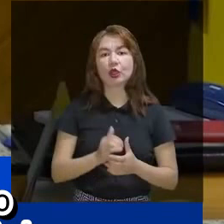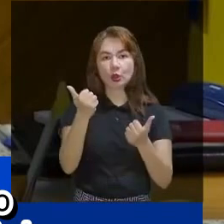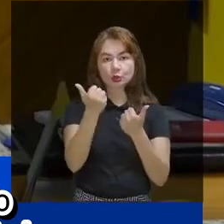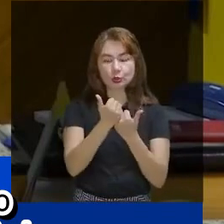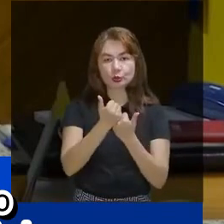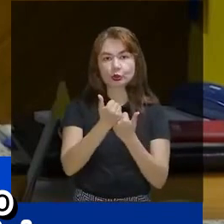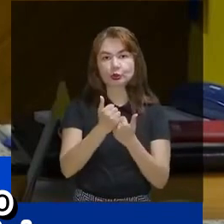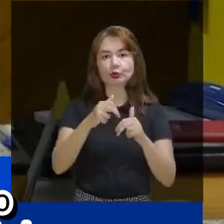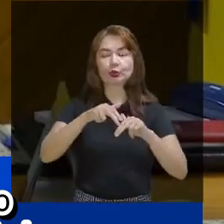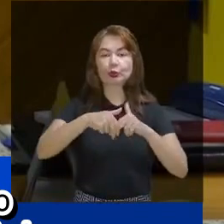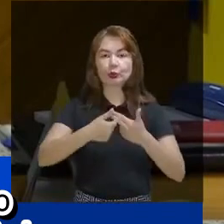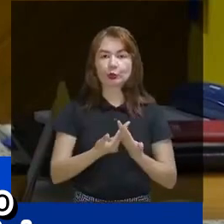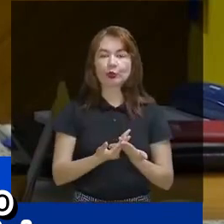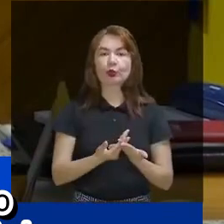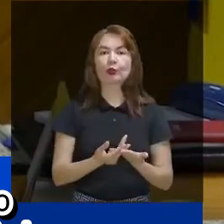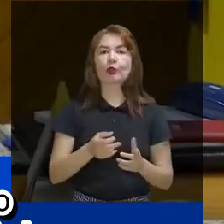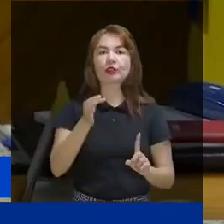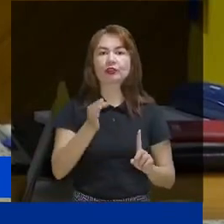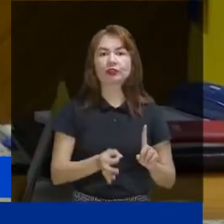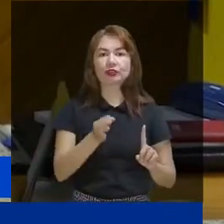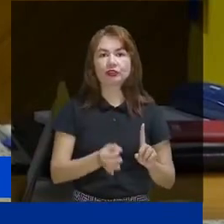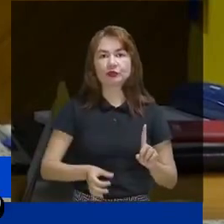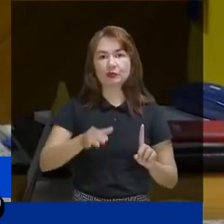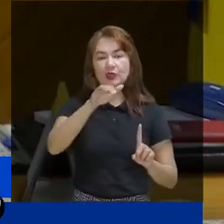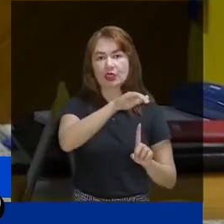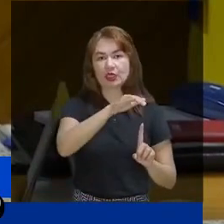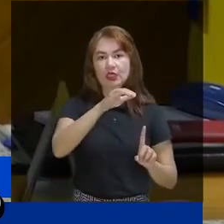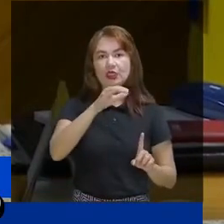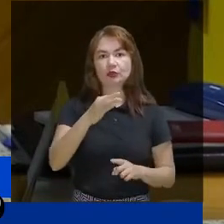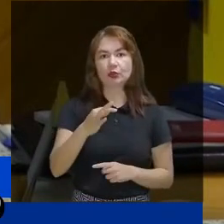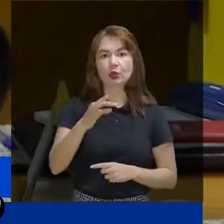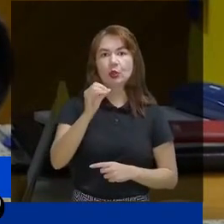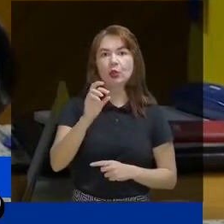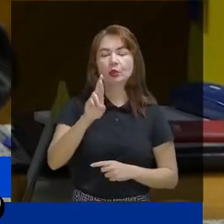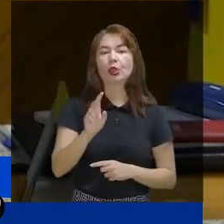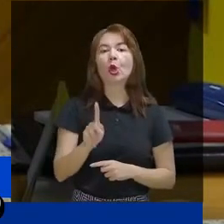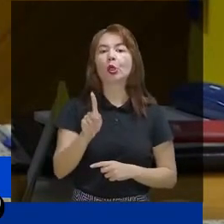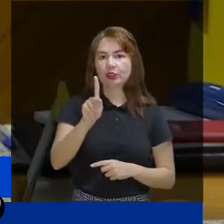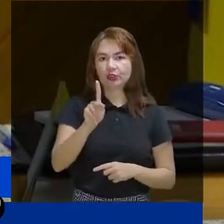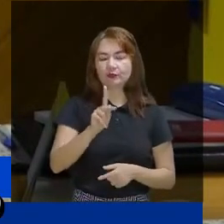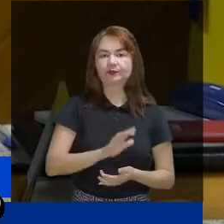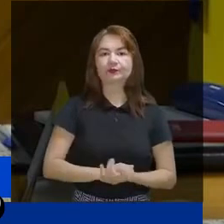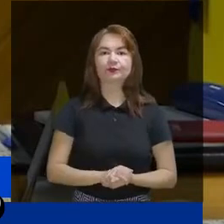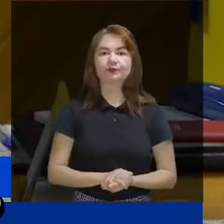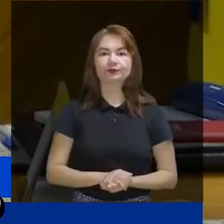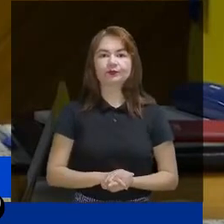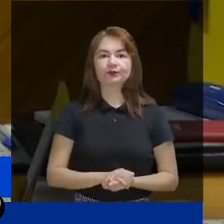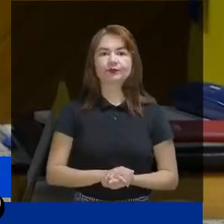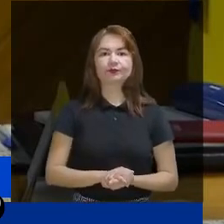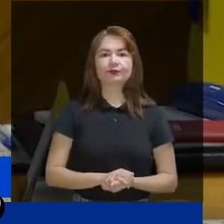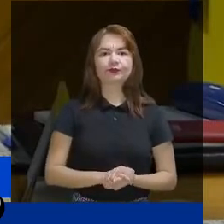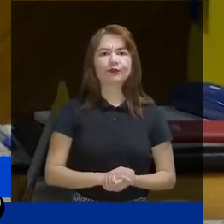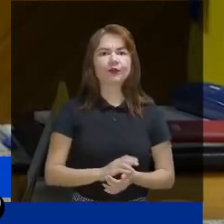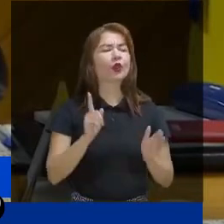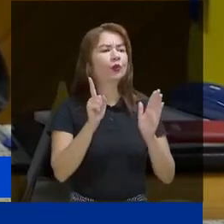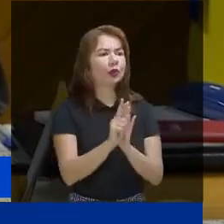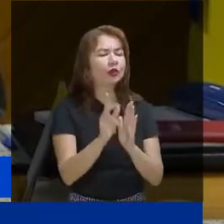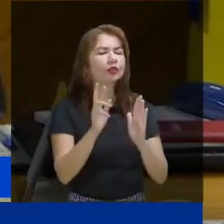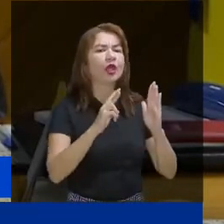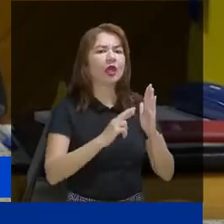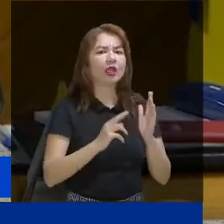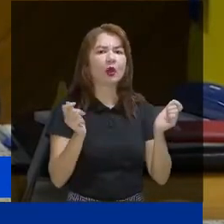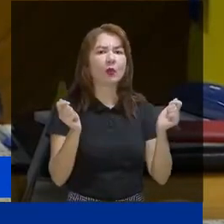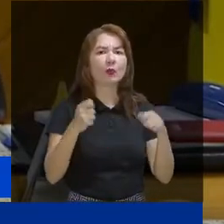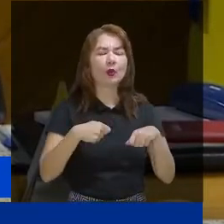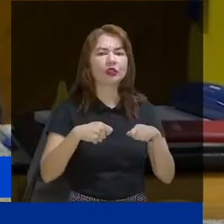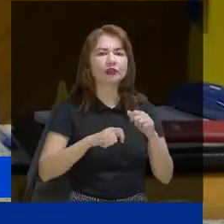pelo ilustre desembargador Carlos Torque. Antes, porém, de prosseguirmos, eu indago ao relator se nós podemos tirar, doutor